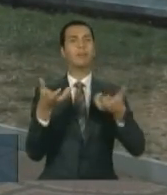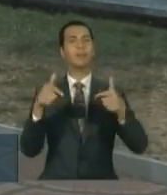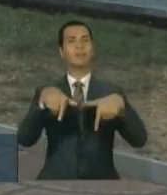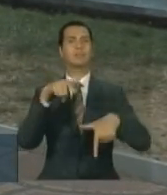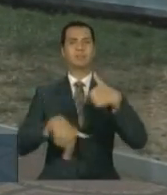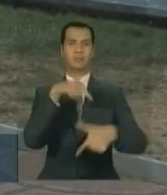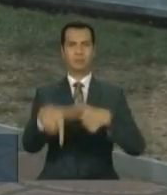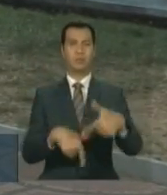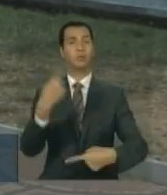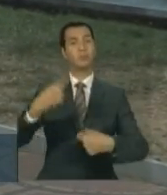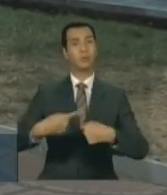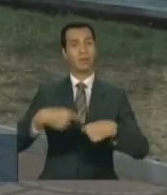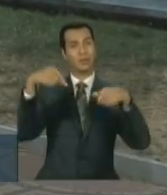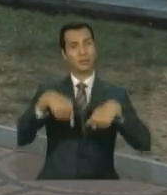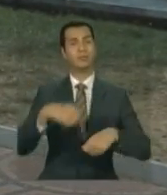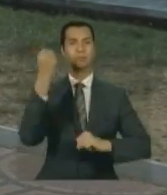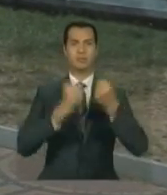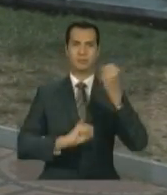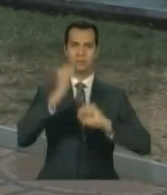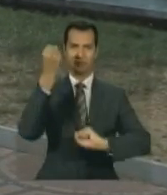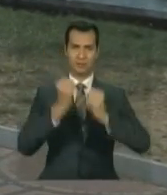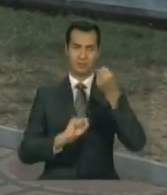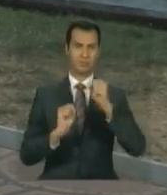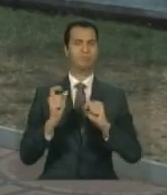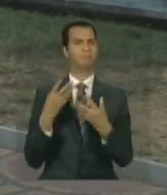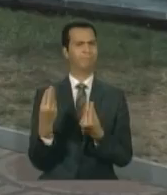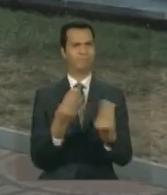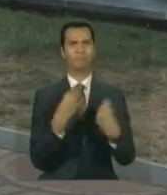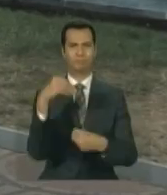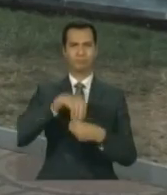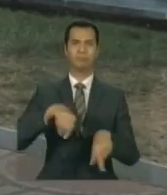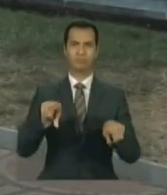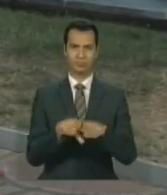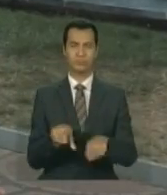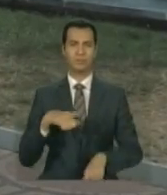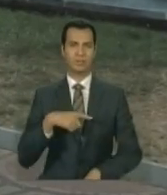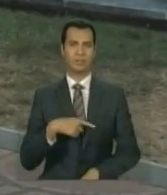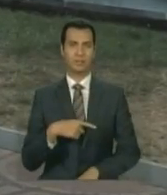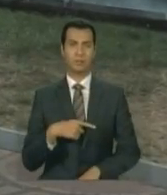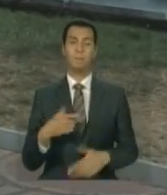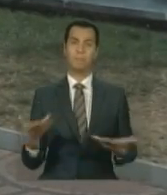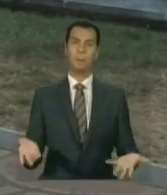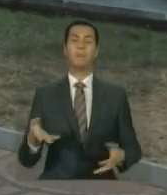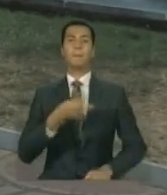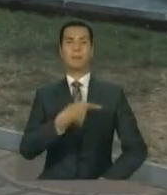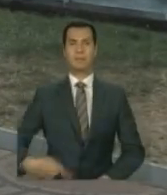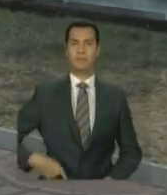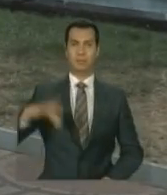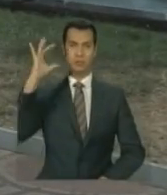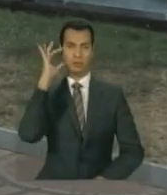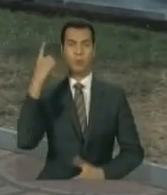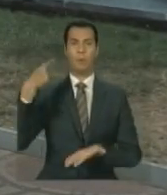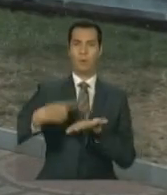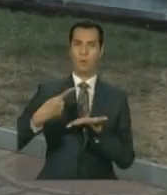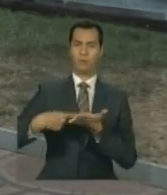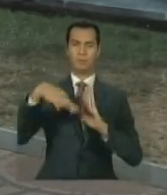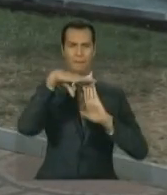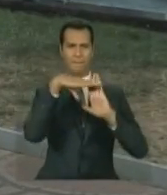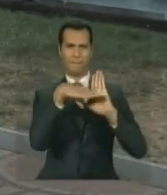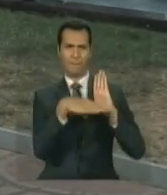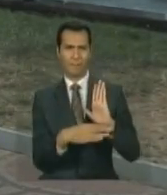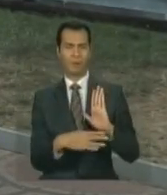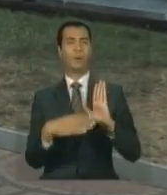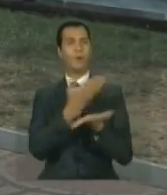das multinacionais que operam no leste europeu. Bom, os compromissos oficiais da presidenta Dilma Rousseff devem começar já